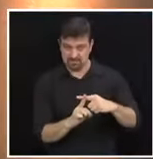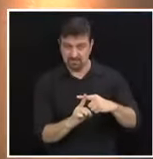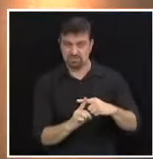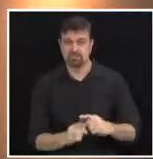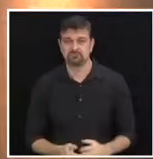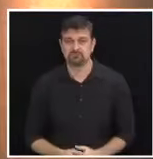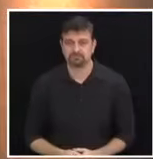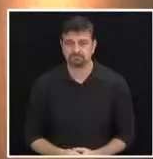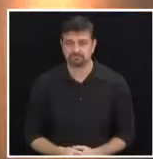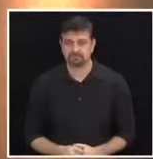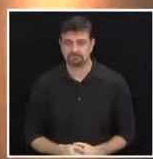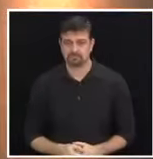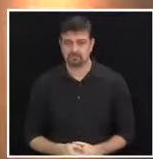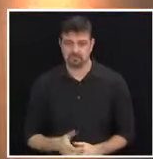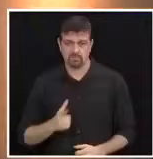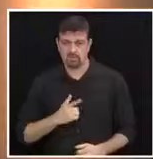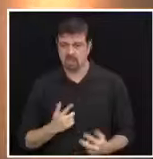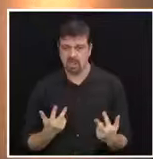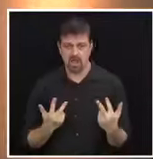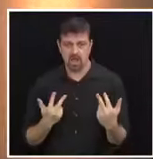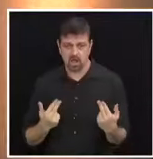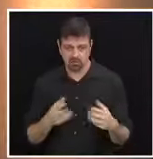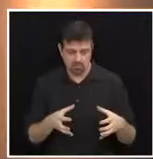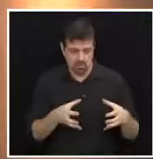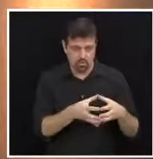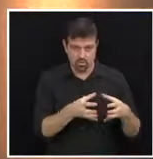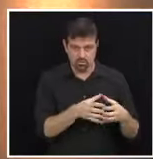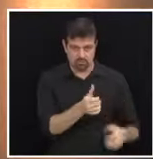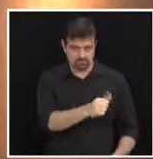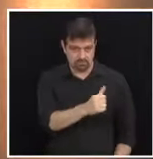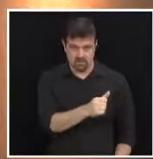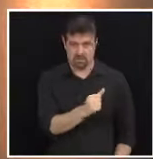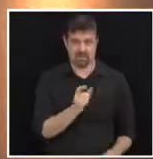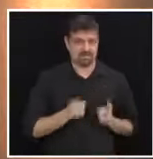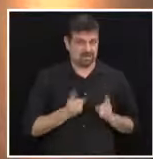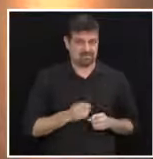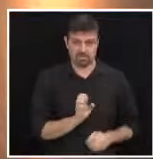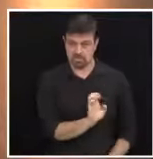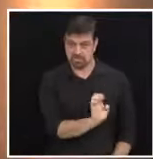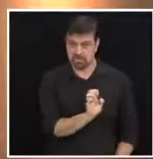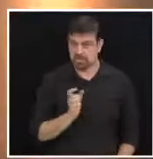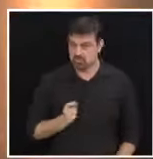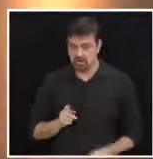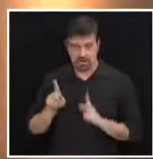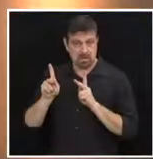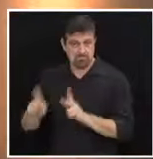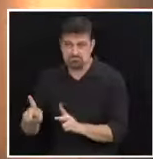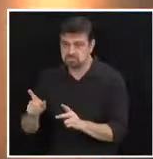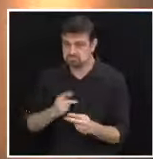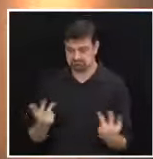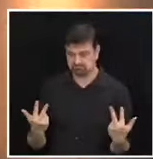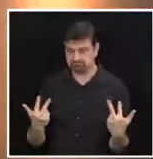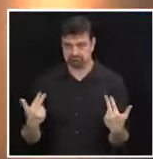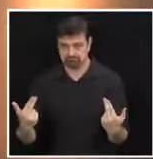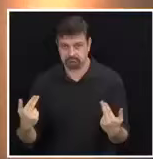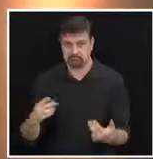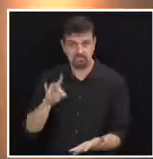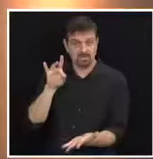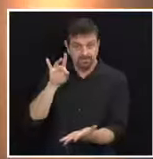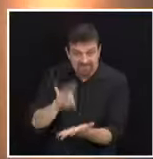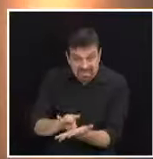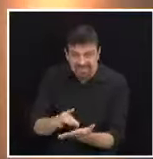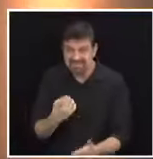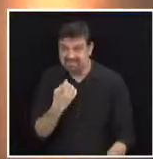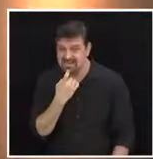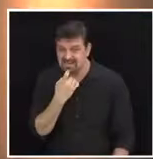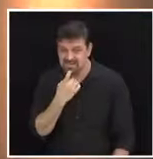caso, ela se iguala entre um grupo e o outro. Então, pelo menos assim, na nossa vivência, o que nós temos encontrado na realidade de